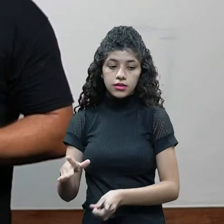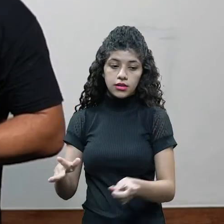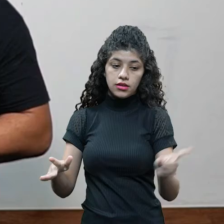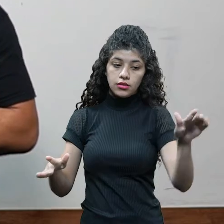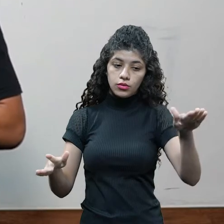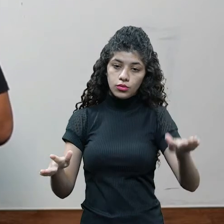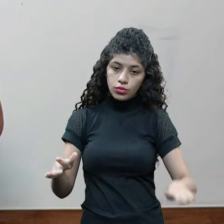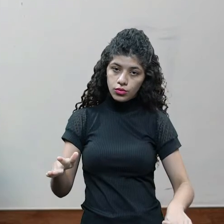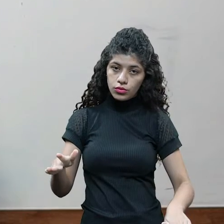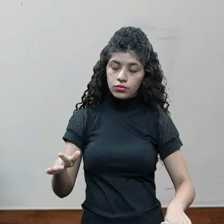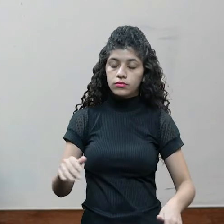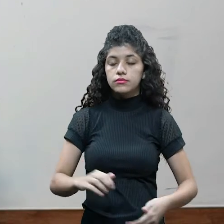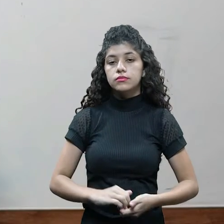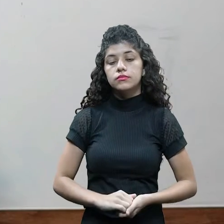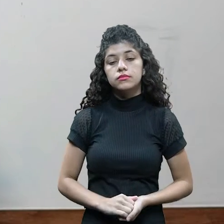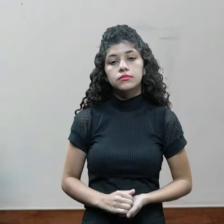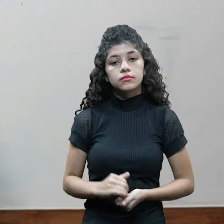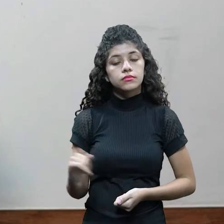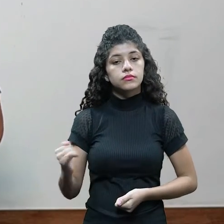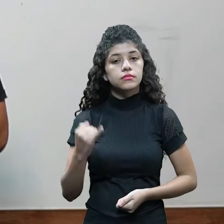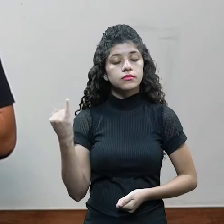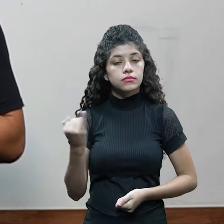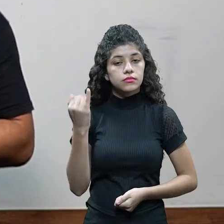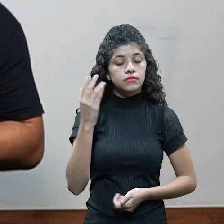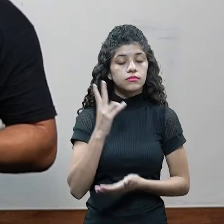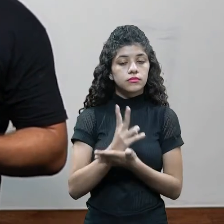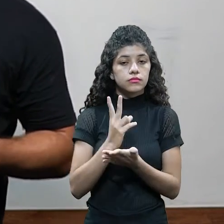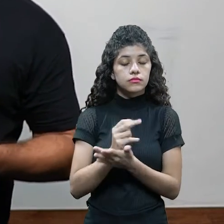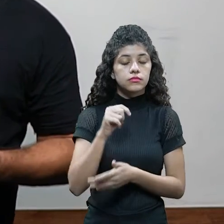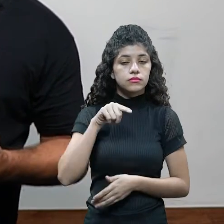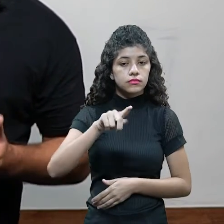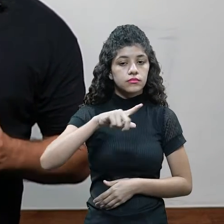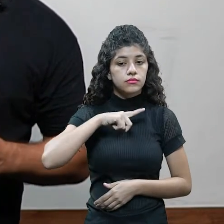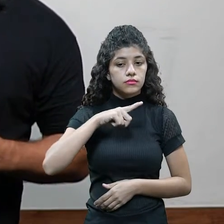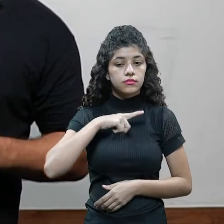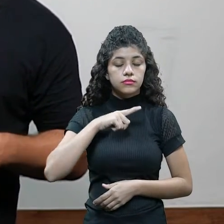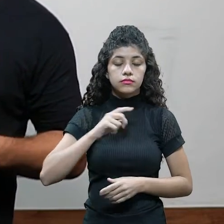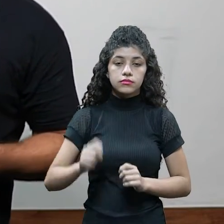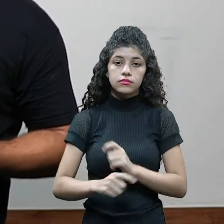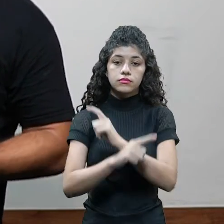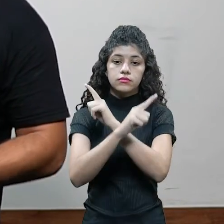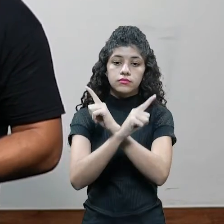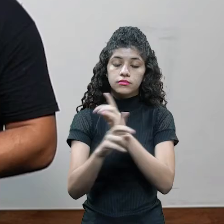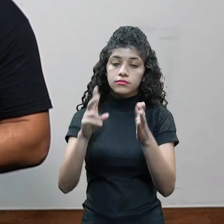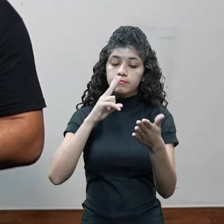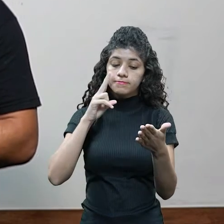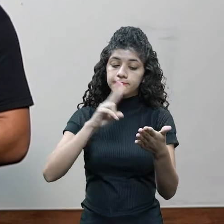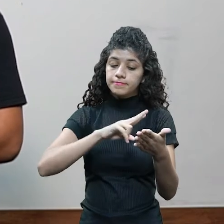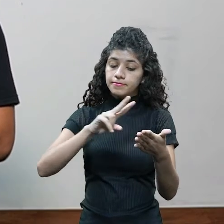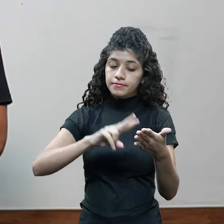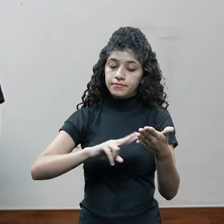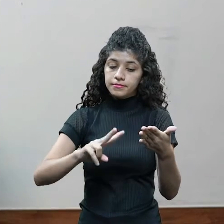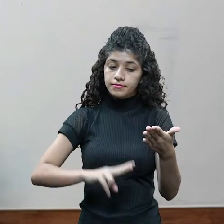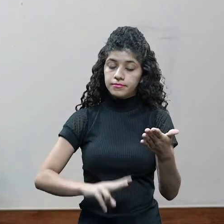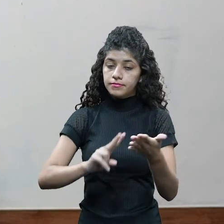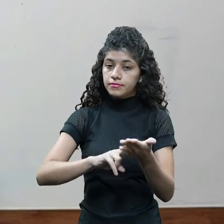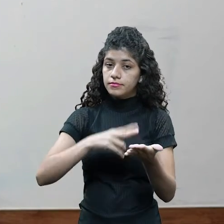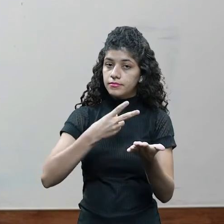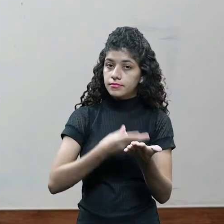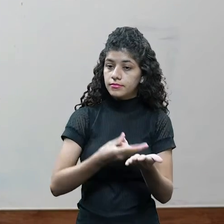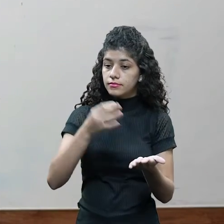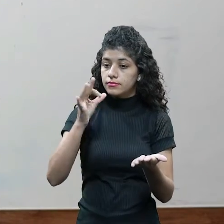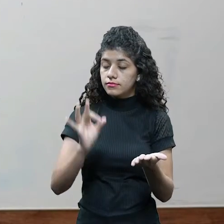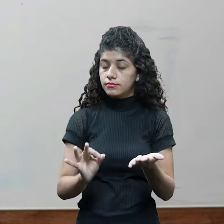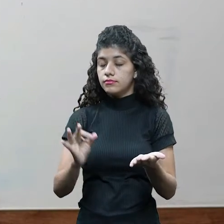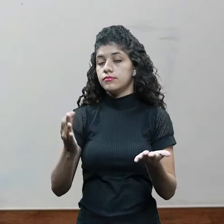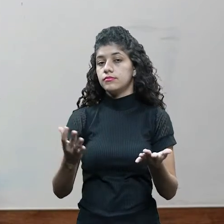vai diminuir. É muito importante, sempre que você pegar uma questãozinha dessa de regra de 3, fazer a leitura, fazer a interpretação se é direta